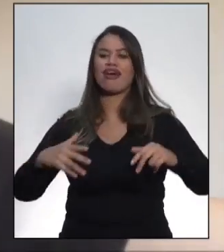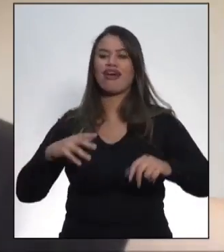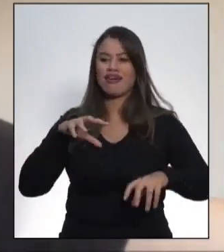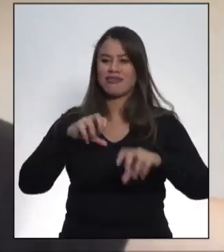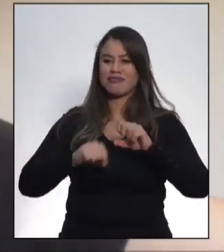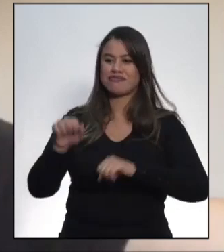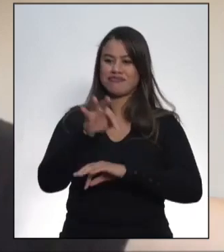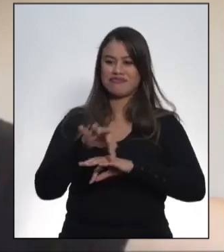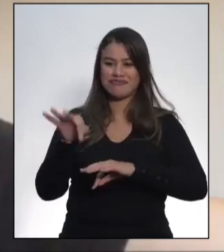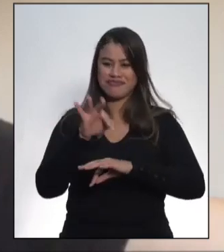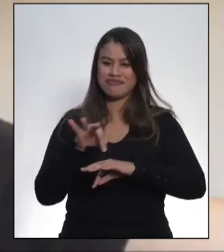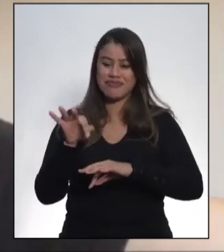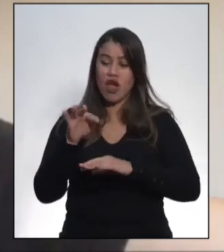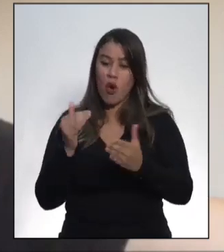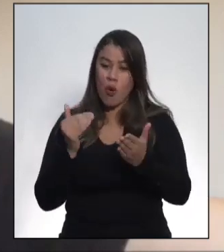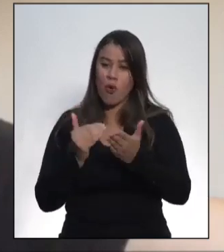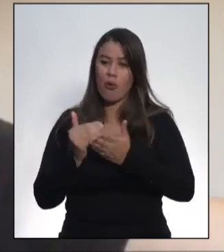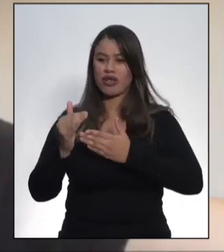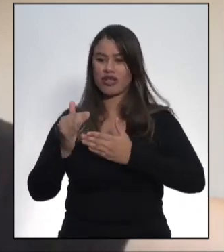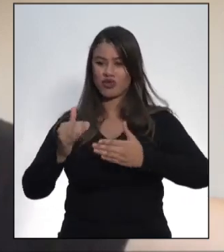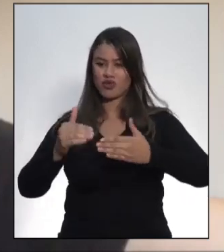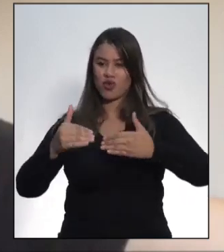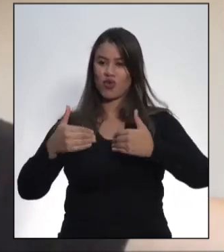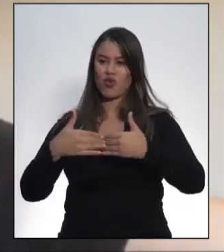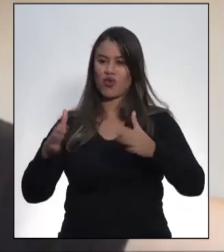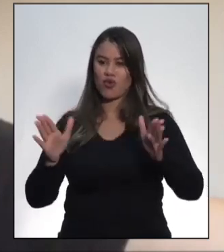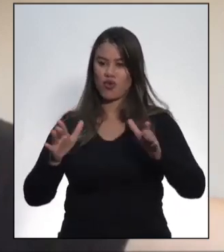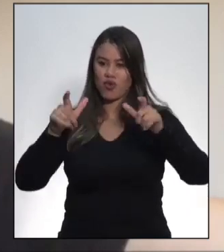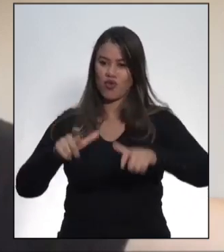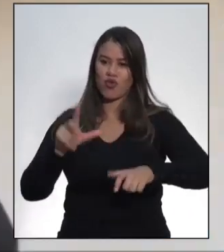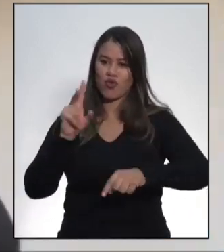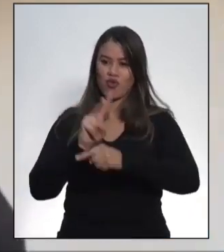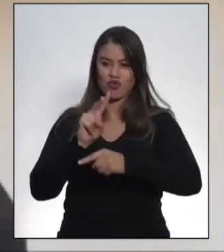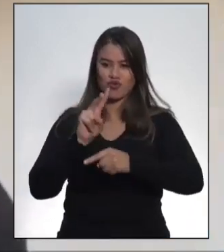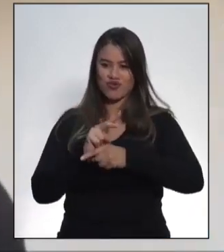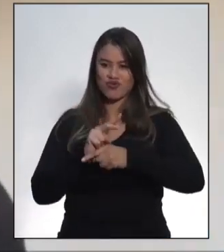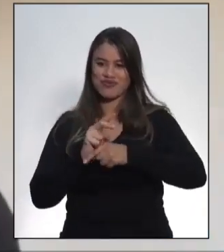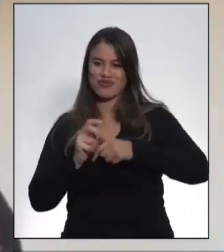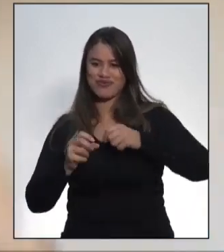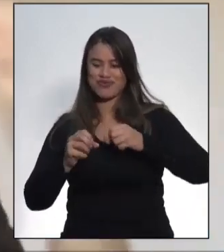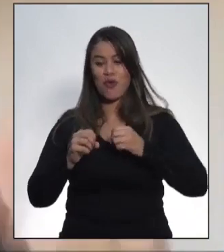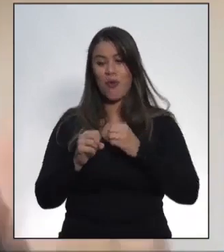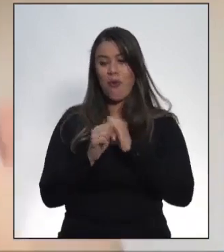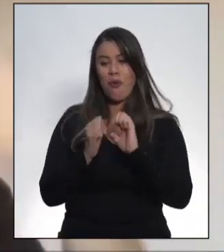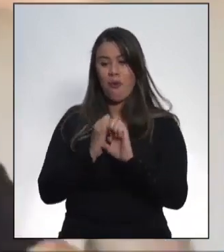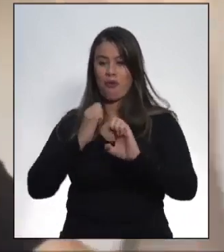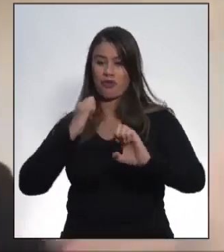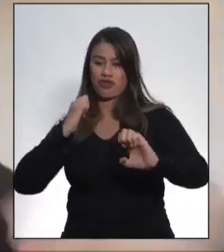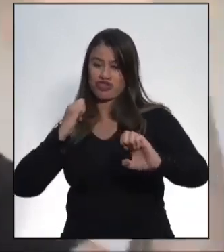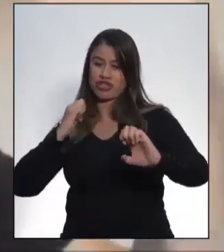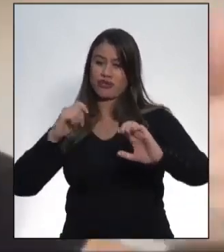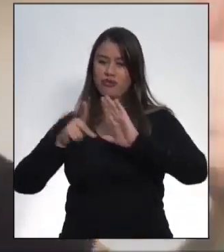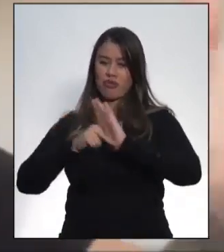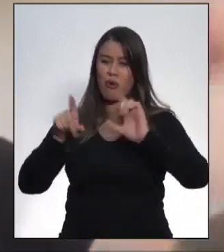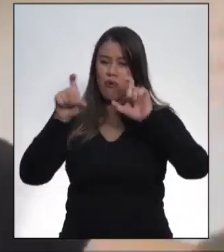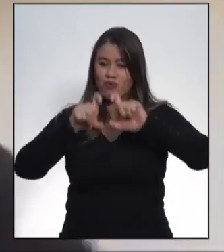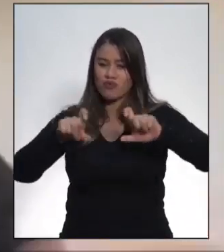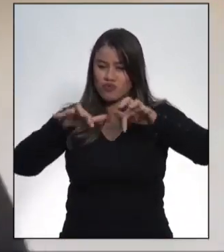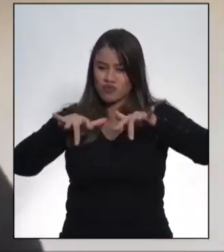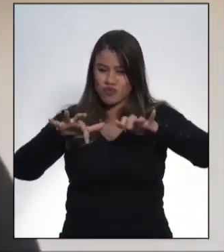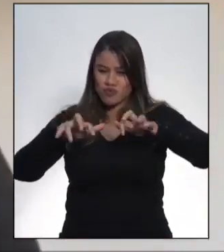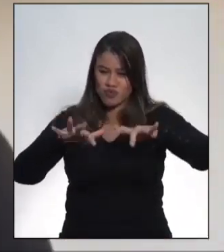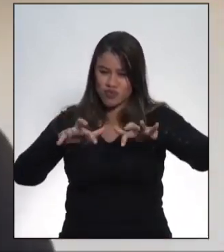e vai agora abrir uma clínica veterinária, ou se você for uma engenheira de computação, terminou a faculdade de